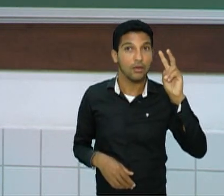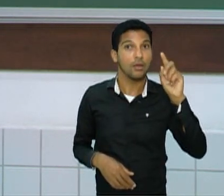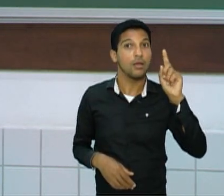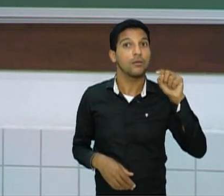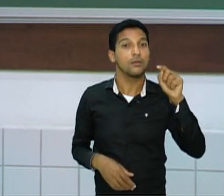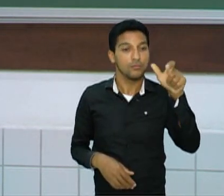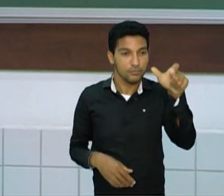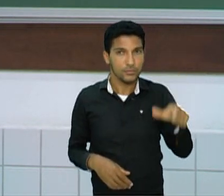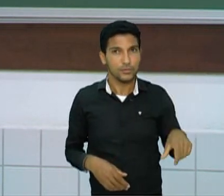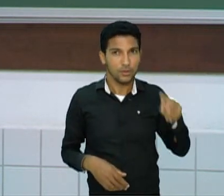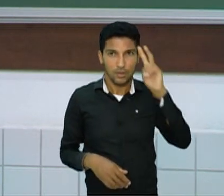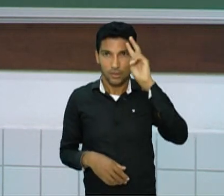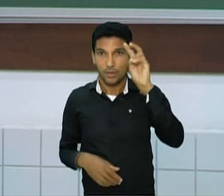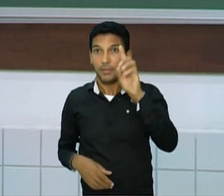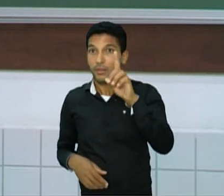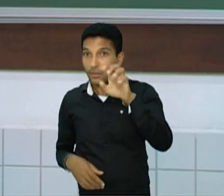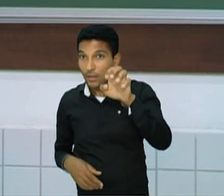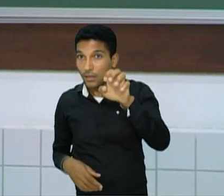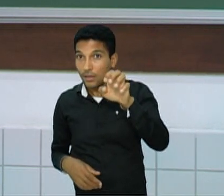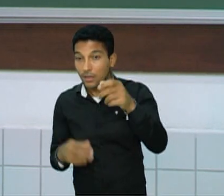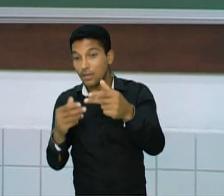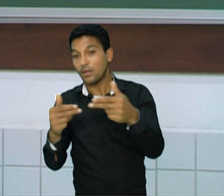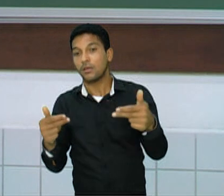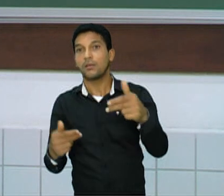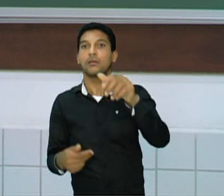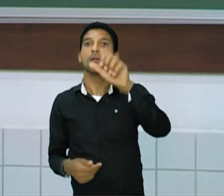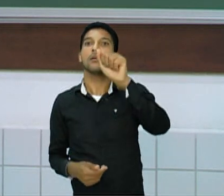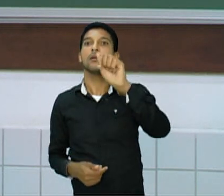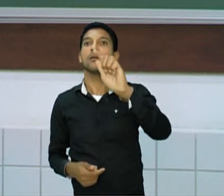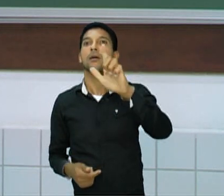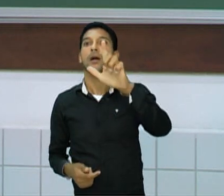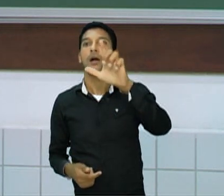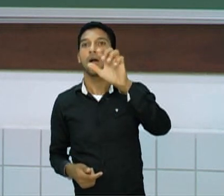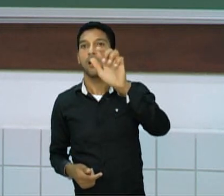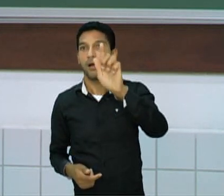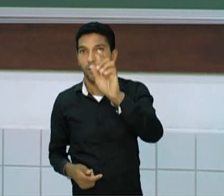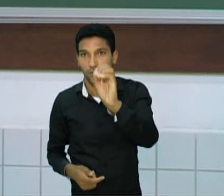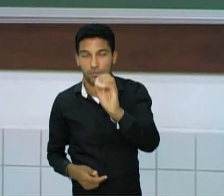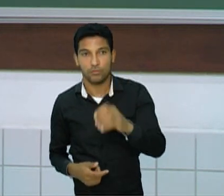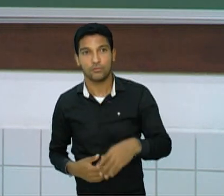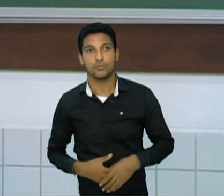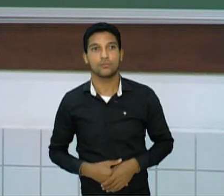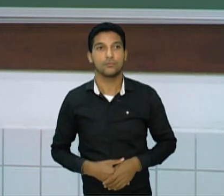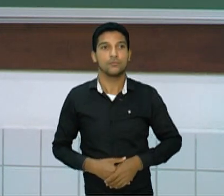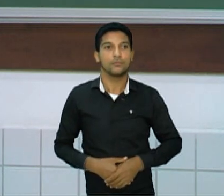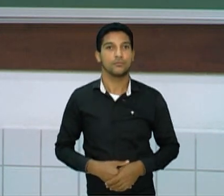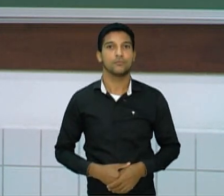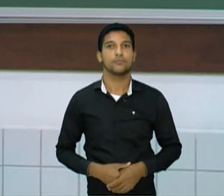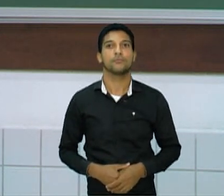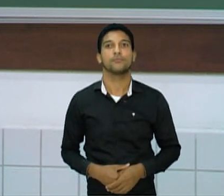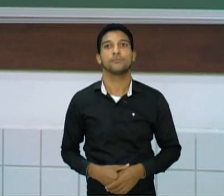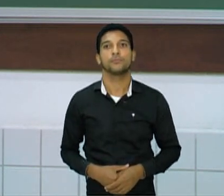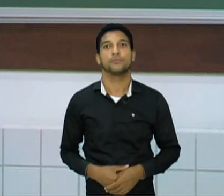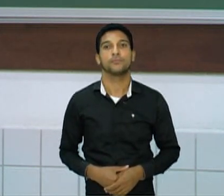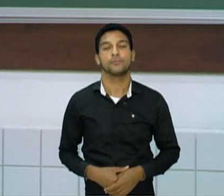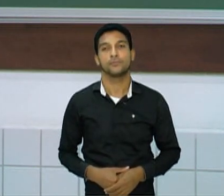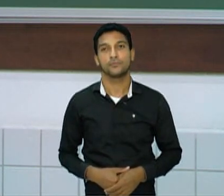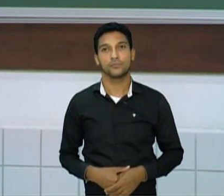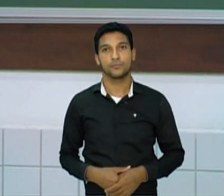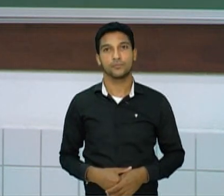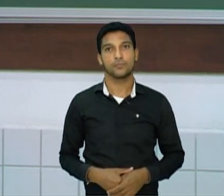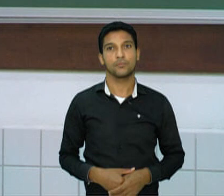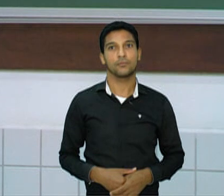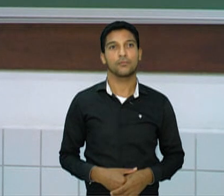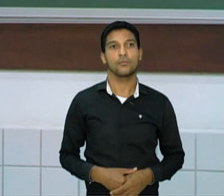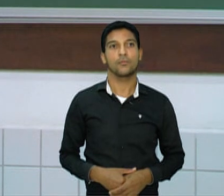direto e o lembra transitivo indireto. O transitivo indireto é aquele que tem a preposição. Tem preposição,